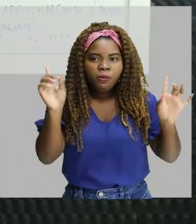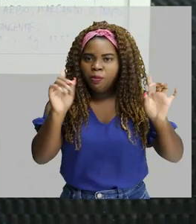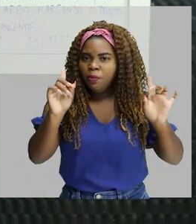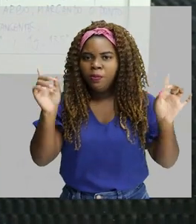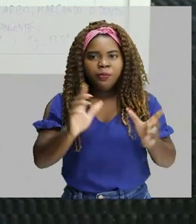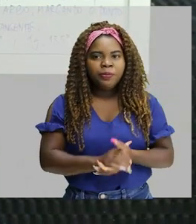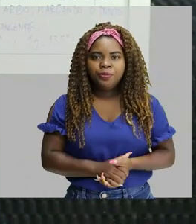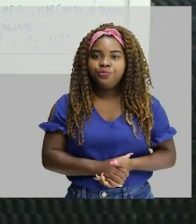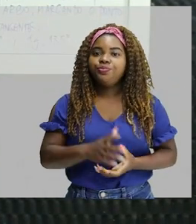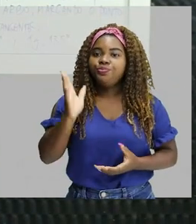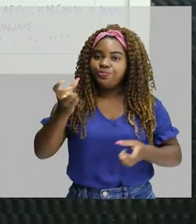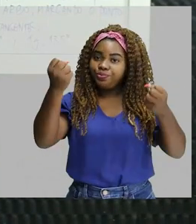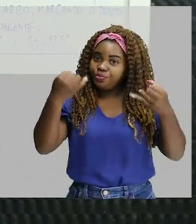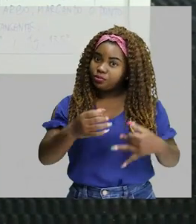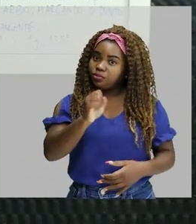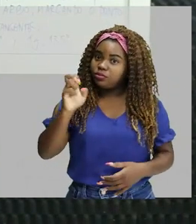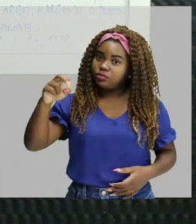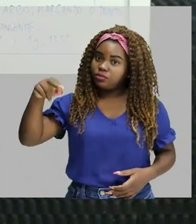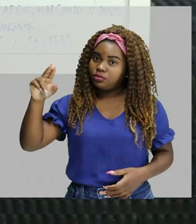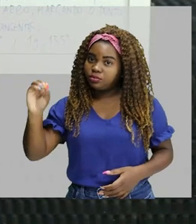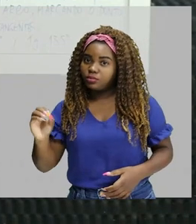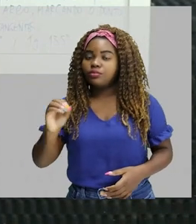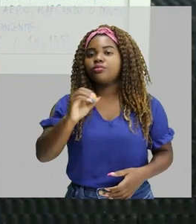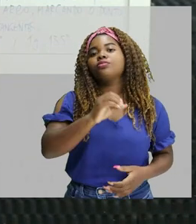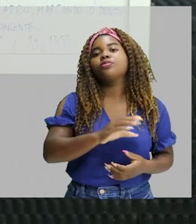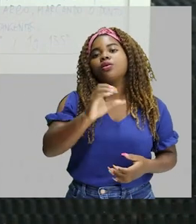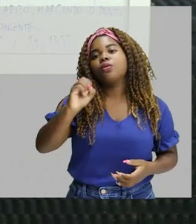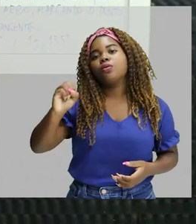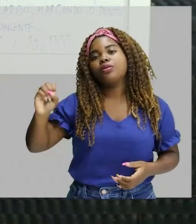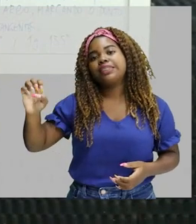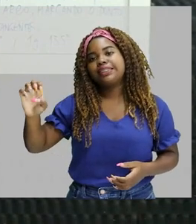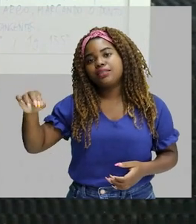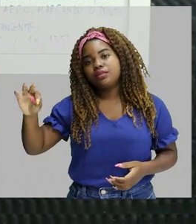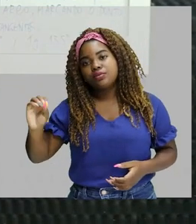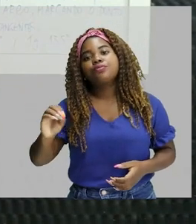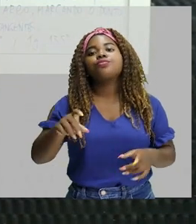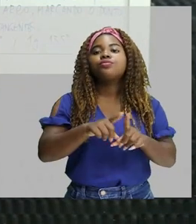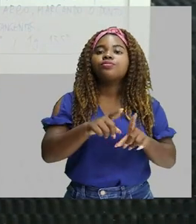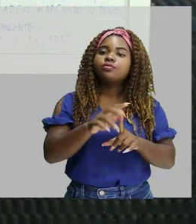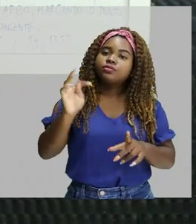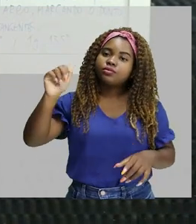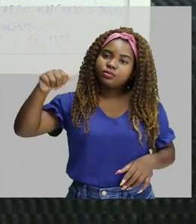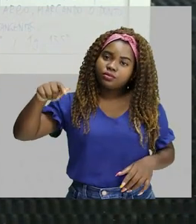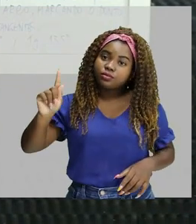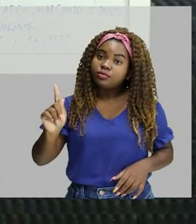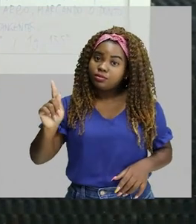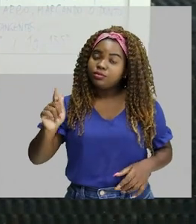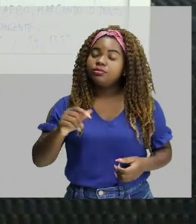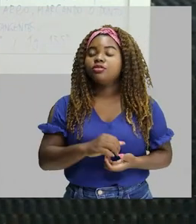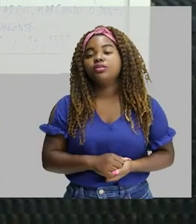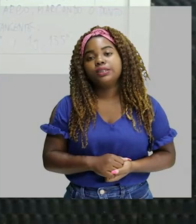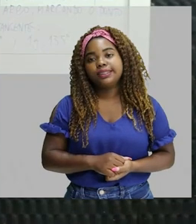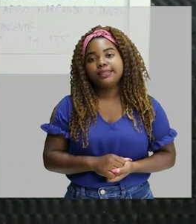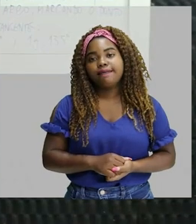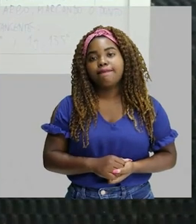falamos aqui de seno de cosseno e tangente no triângulo retângulo as razões trigonométricas estão lembrado a